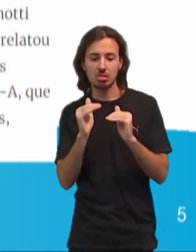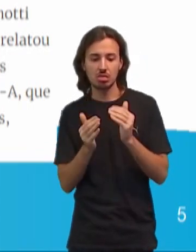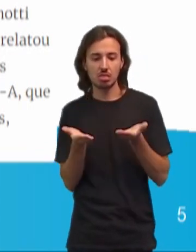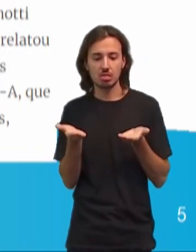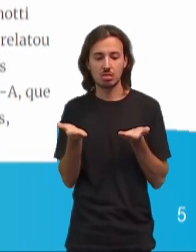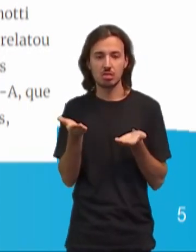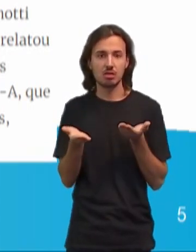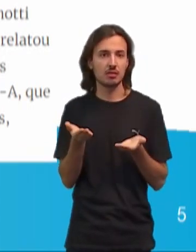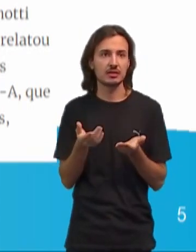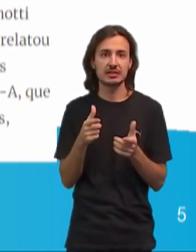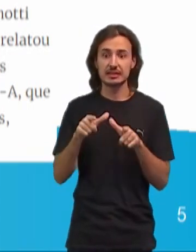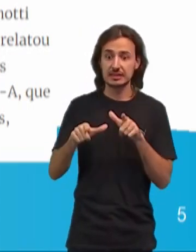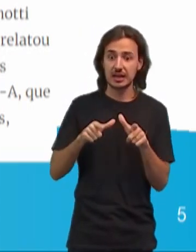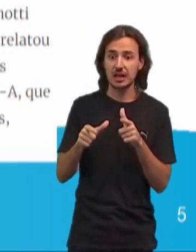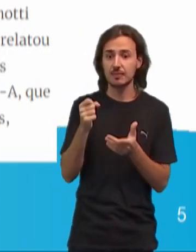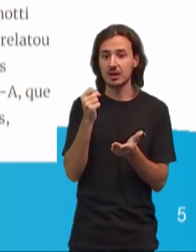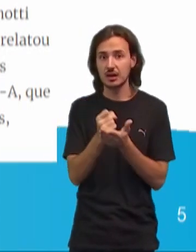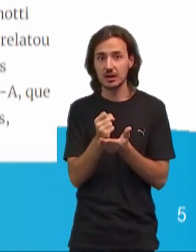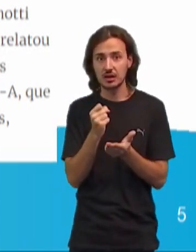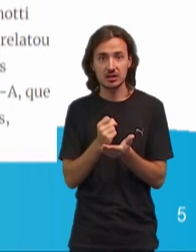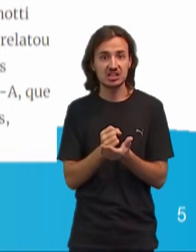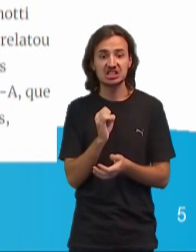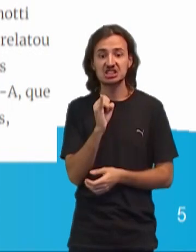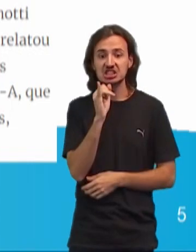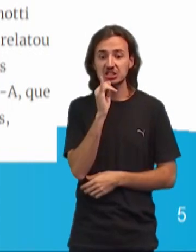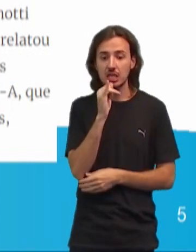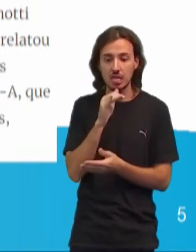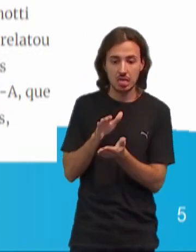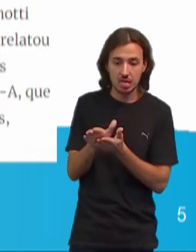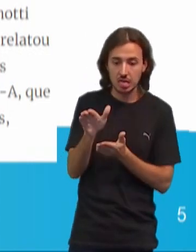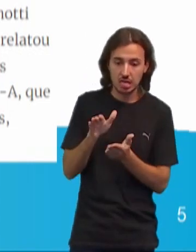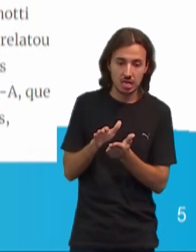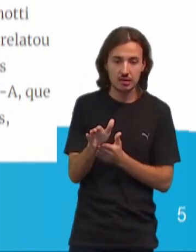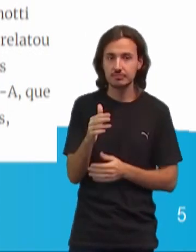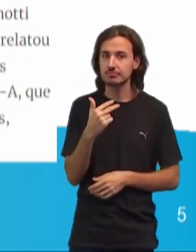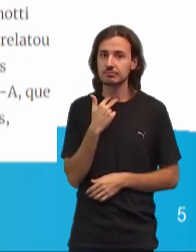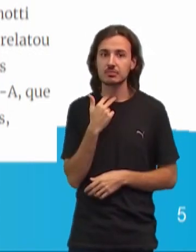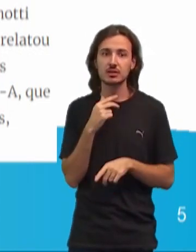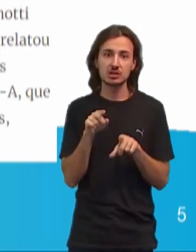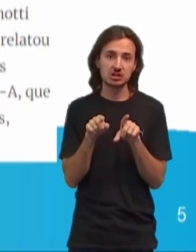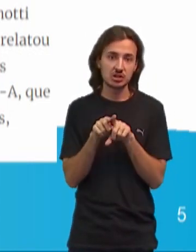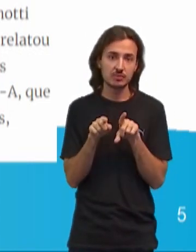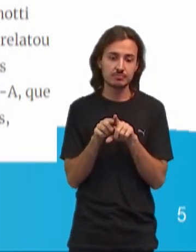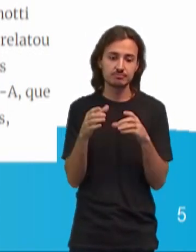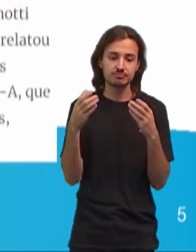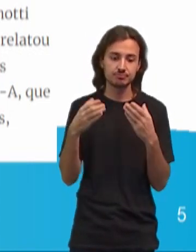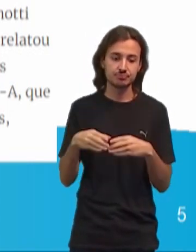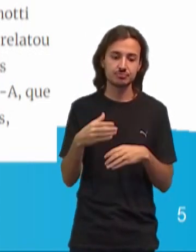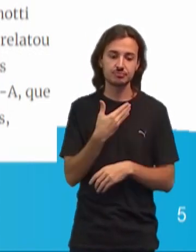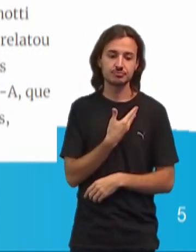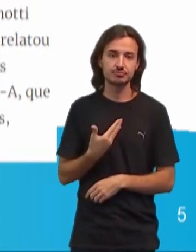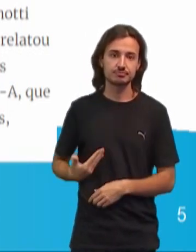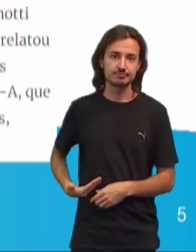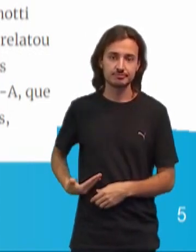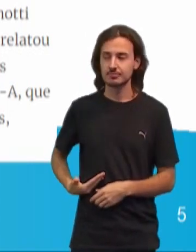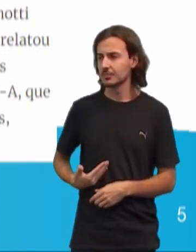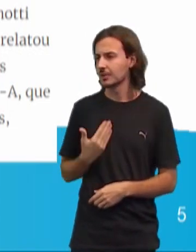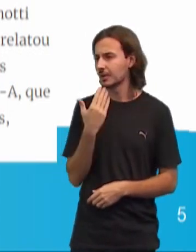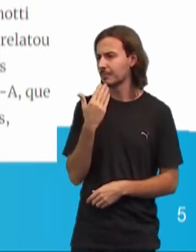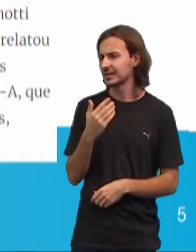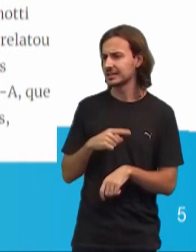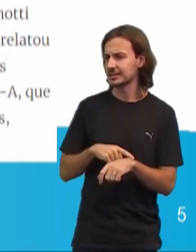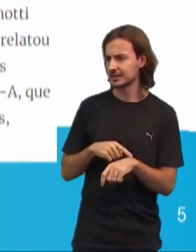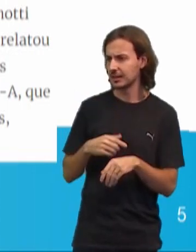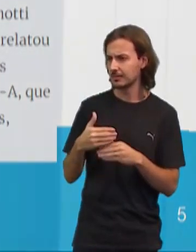emprego ou função que implique aumento de despesa e a relação de concurso público. Então, peço prorrogação do meu